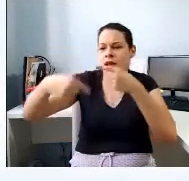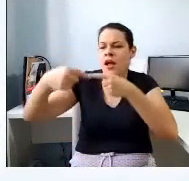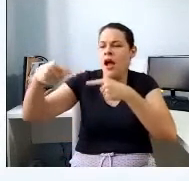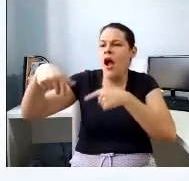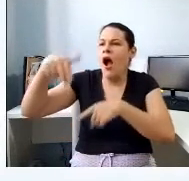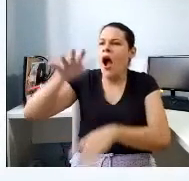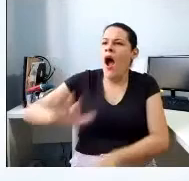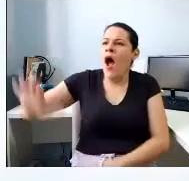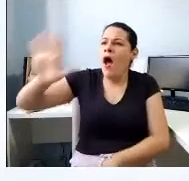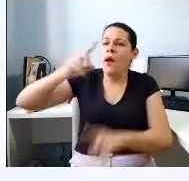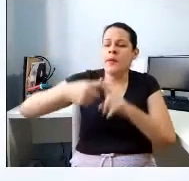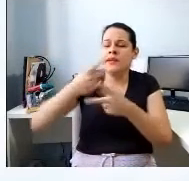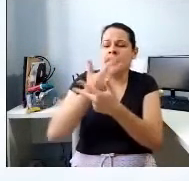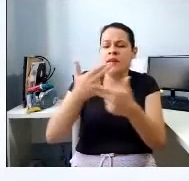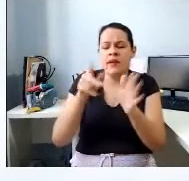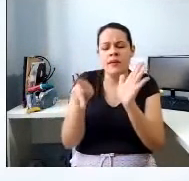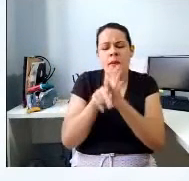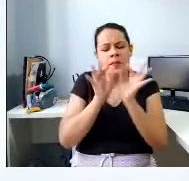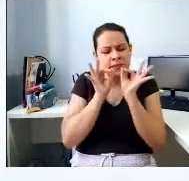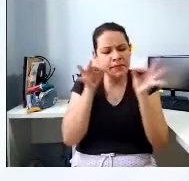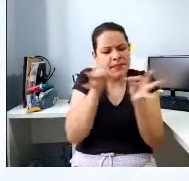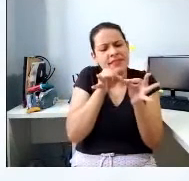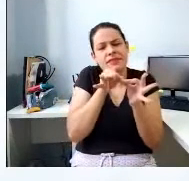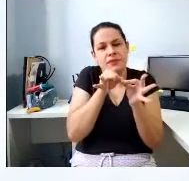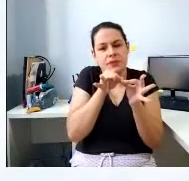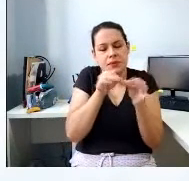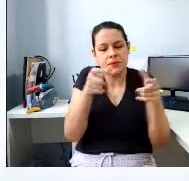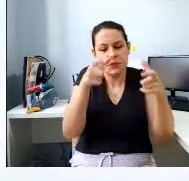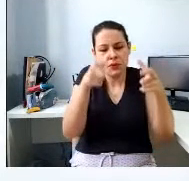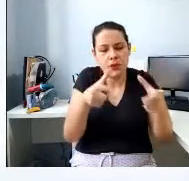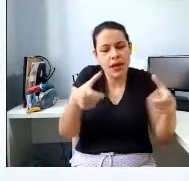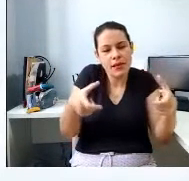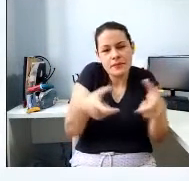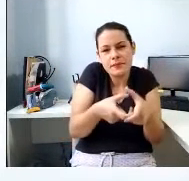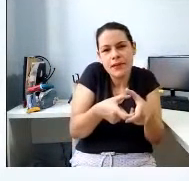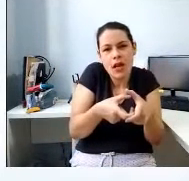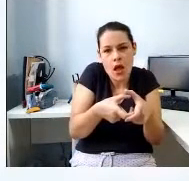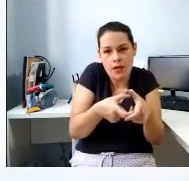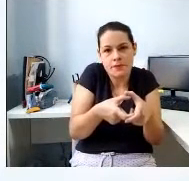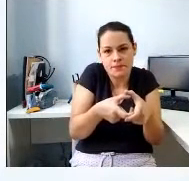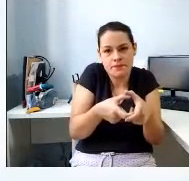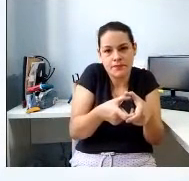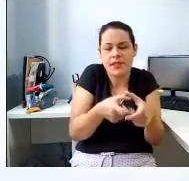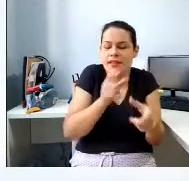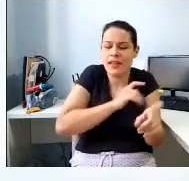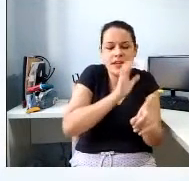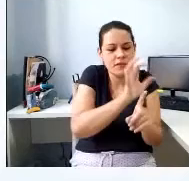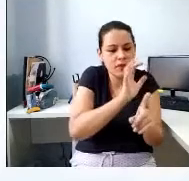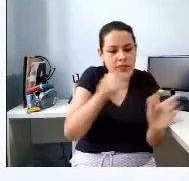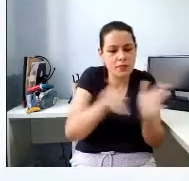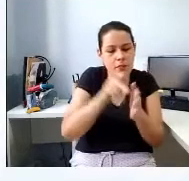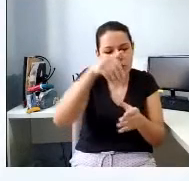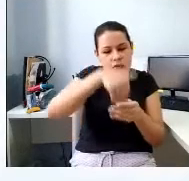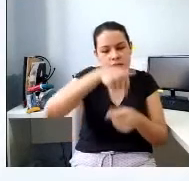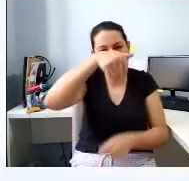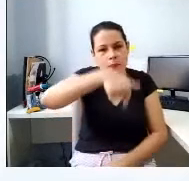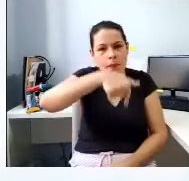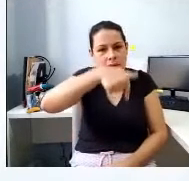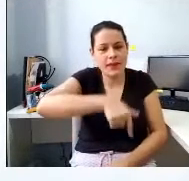muito domésticos que influenciam em cada uma das eleições e em cada lugar há